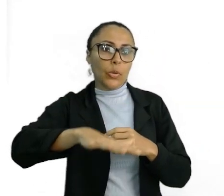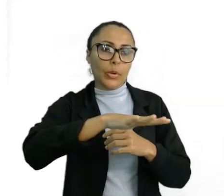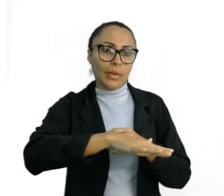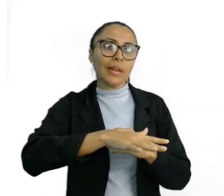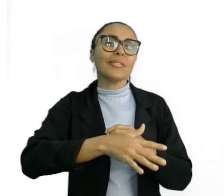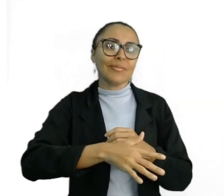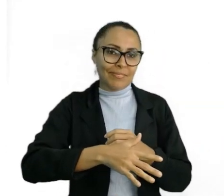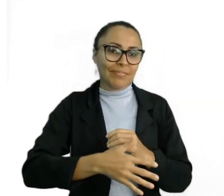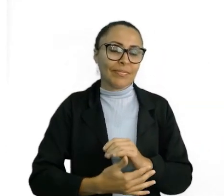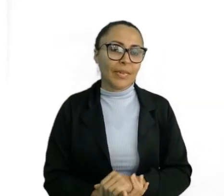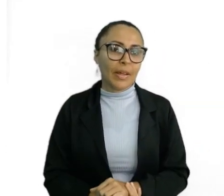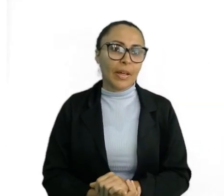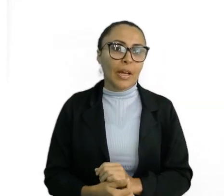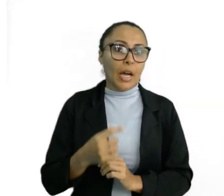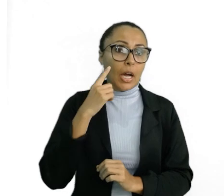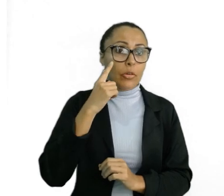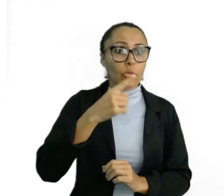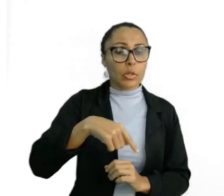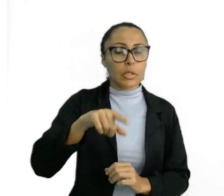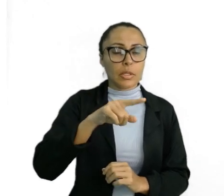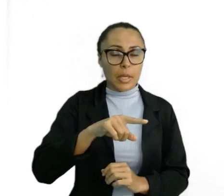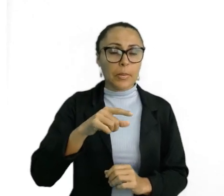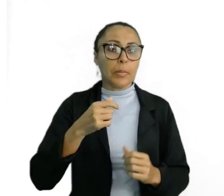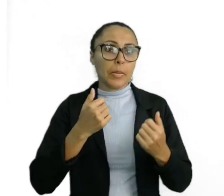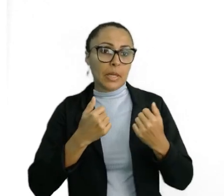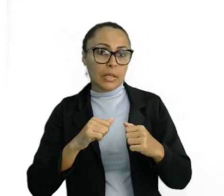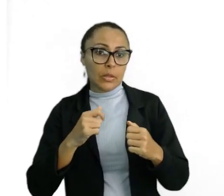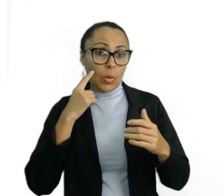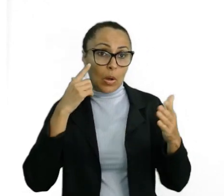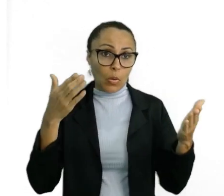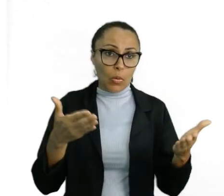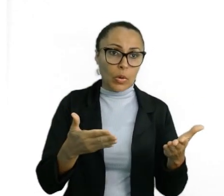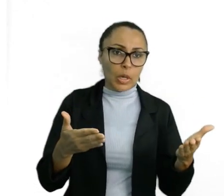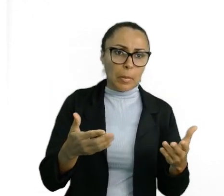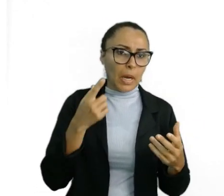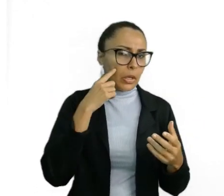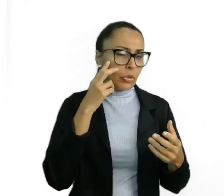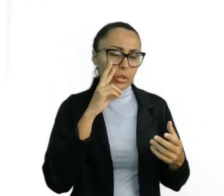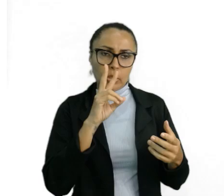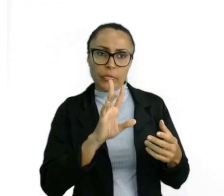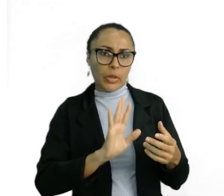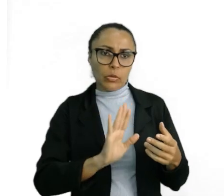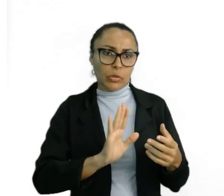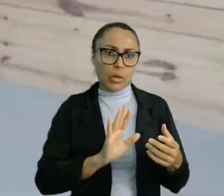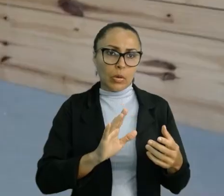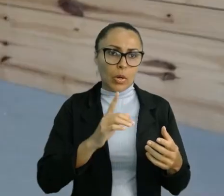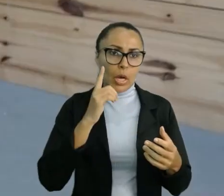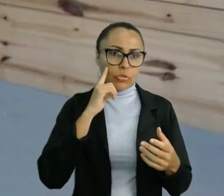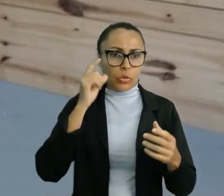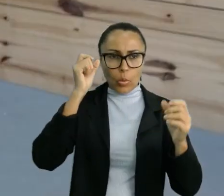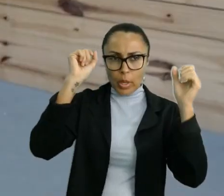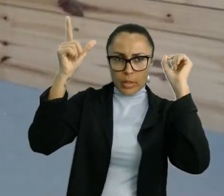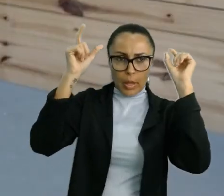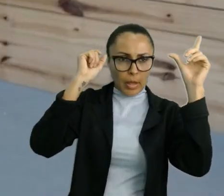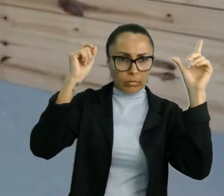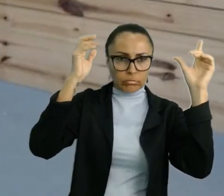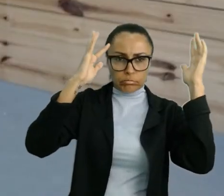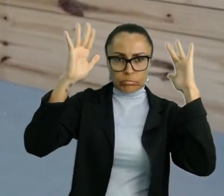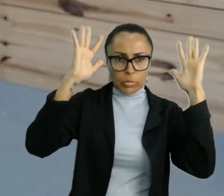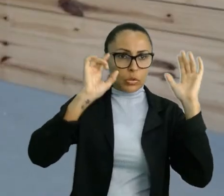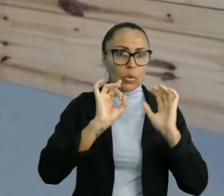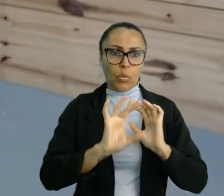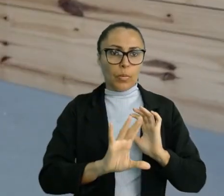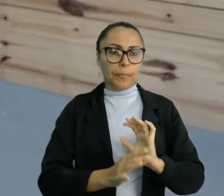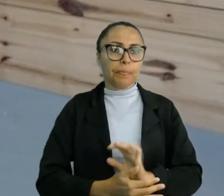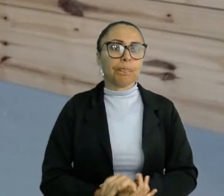né, que aí quando você visse por dentro seria uma abóbada, né, mas a gente não está vendo, a gente só infere a ideia, tá certo? E por